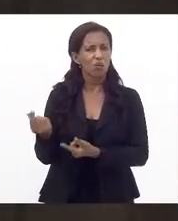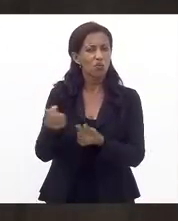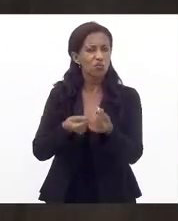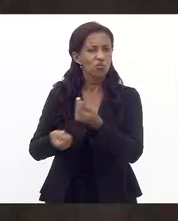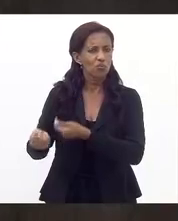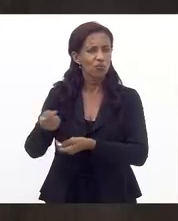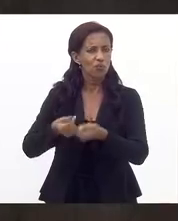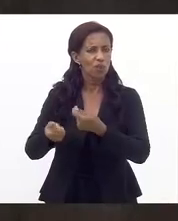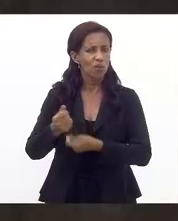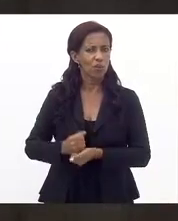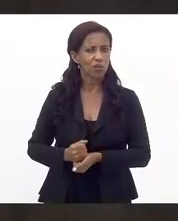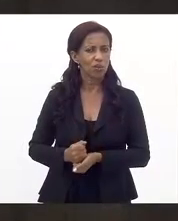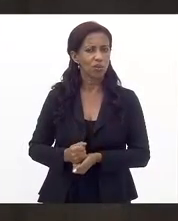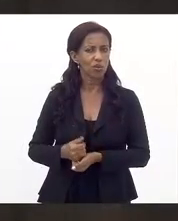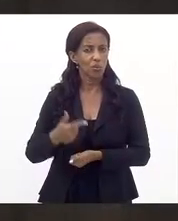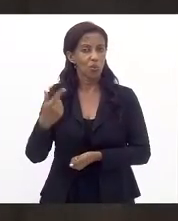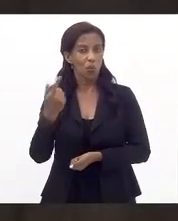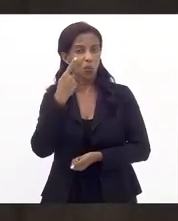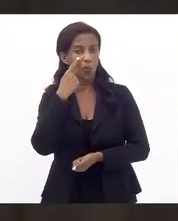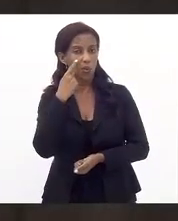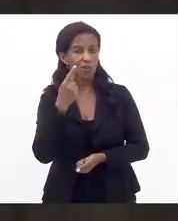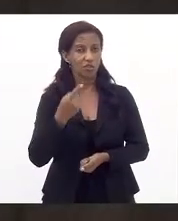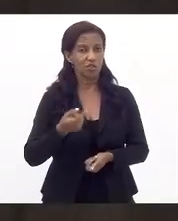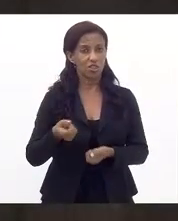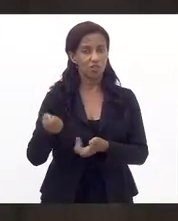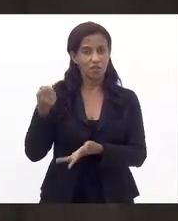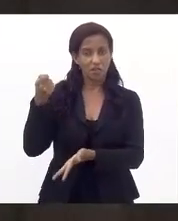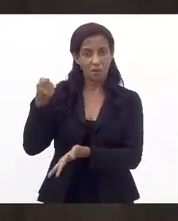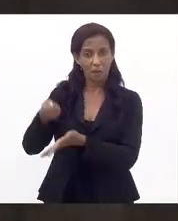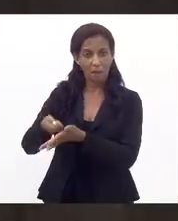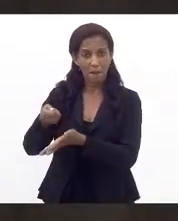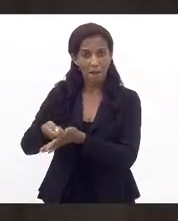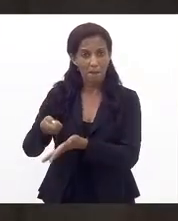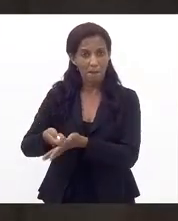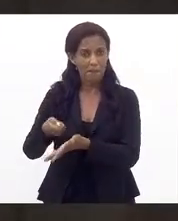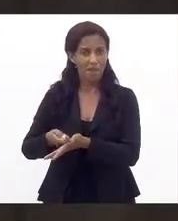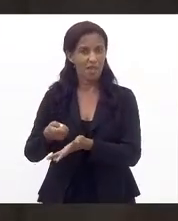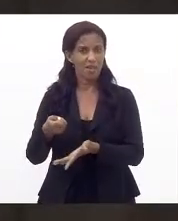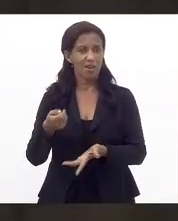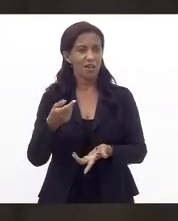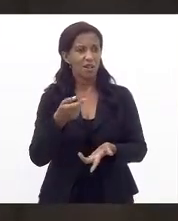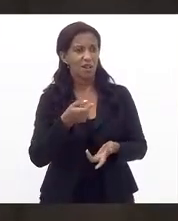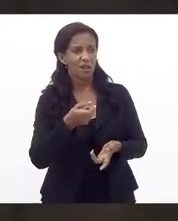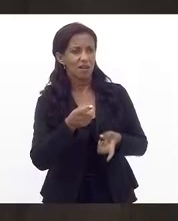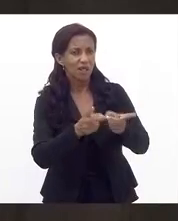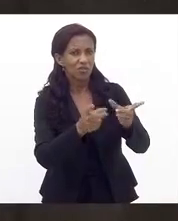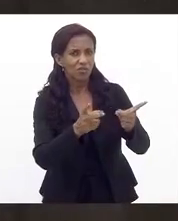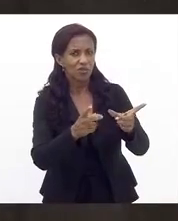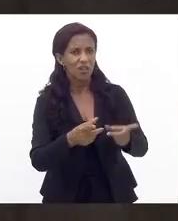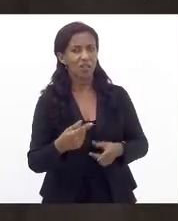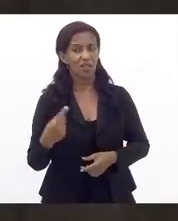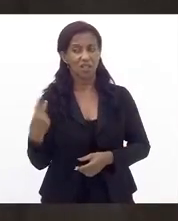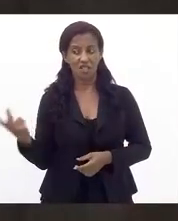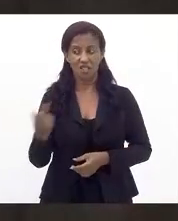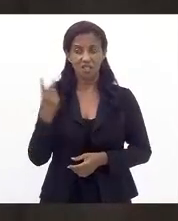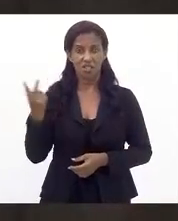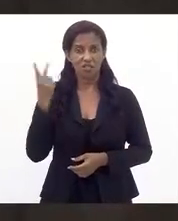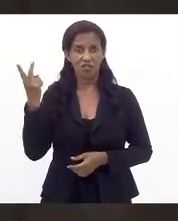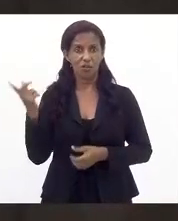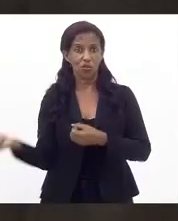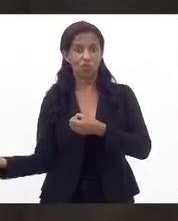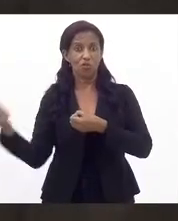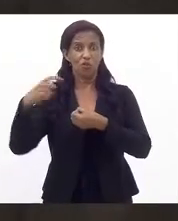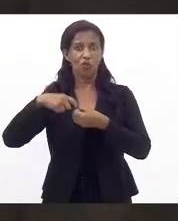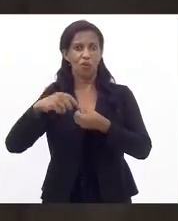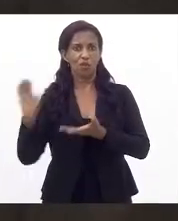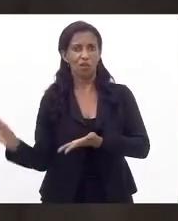com nós realizamos os restos as penhoras os sequestros esses valores que estavam inscritos em dívida ativa retorna